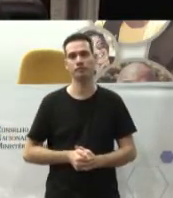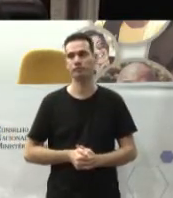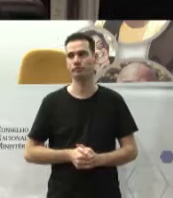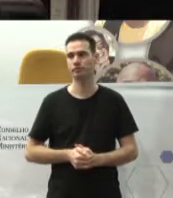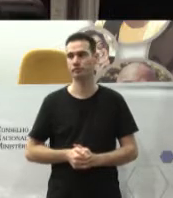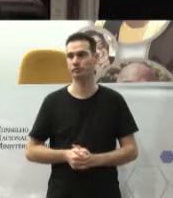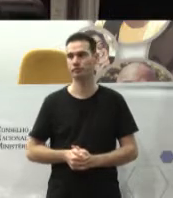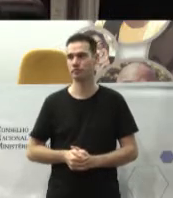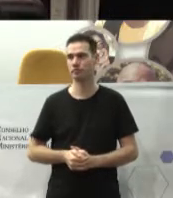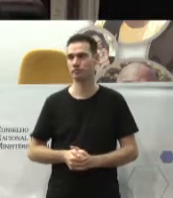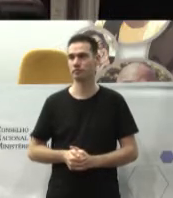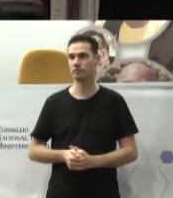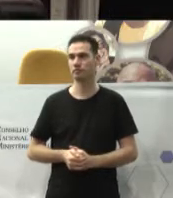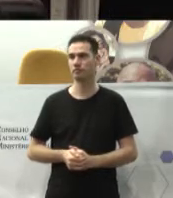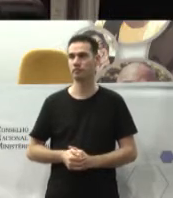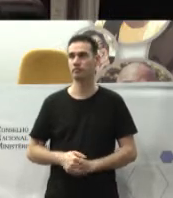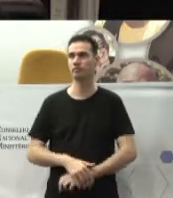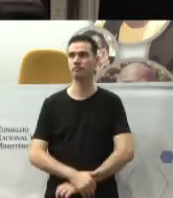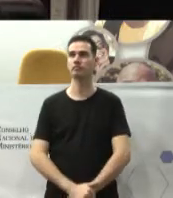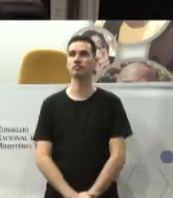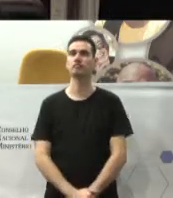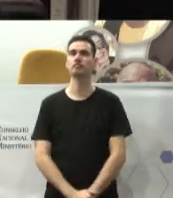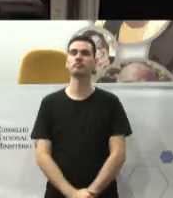Só um instante.